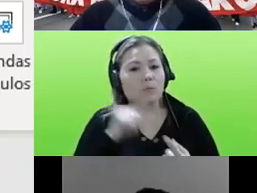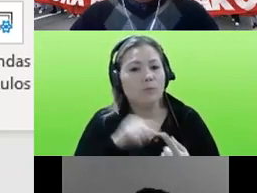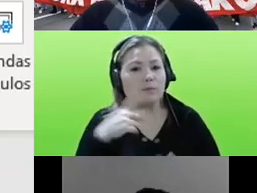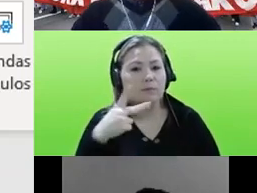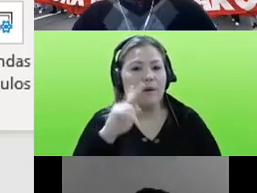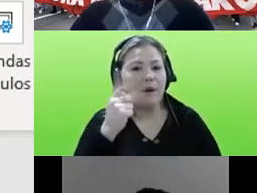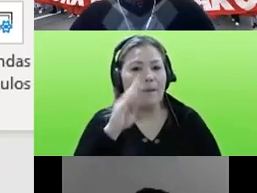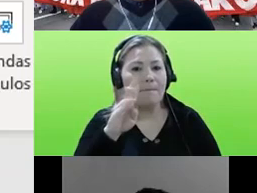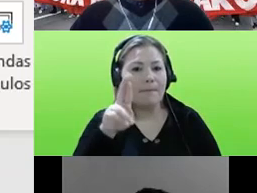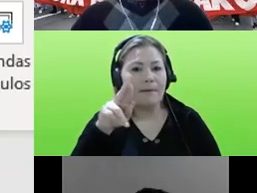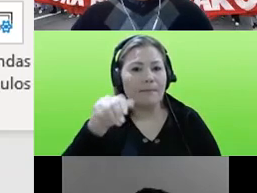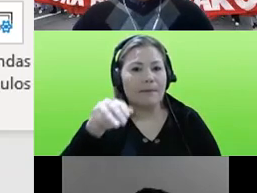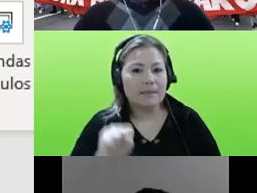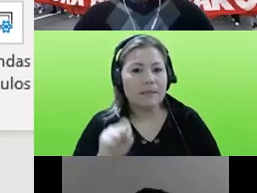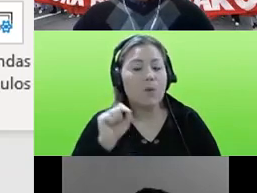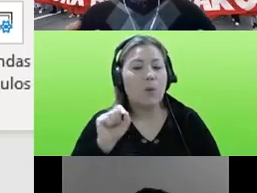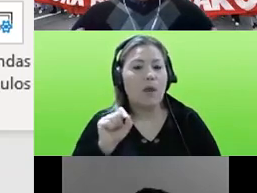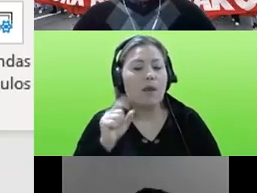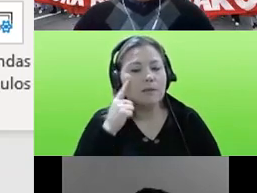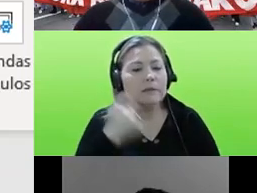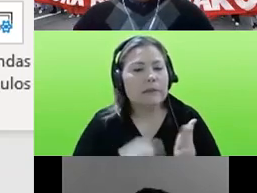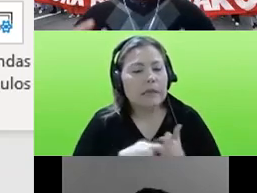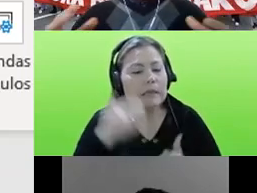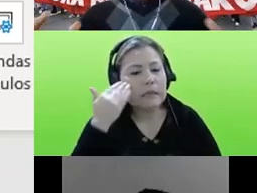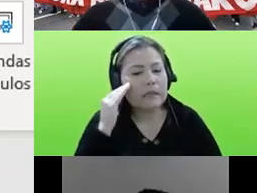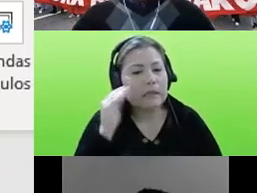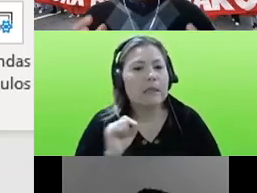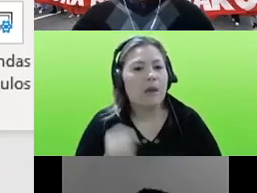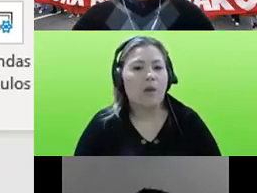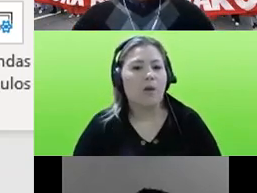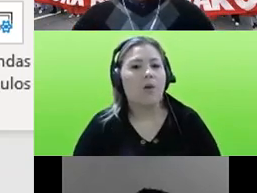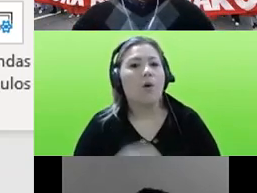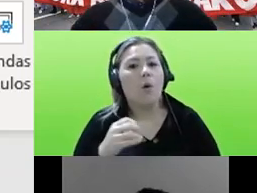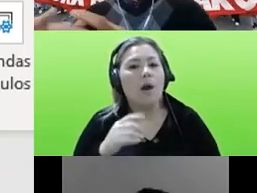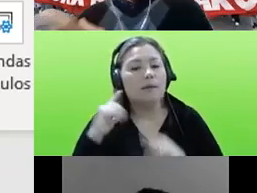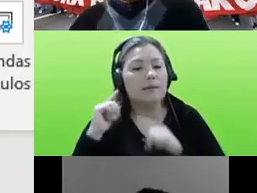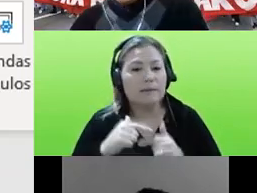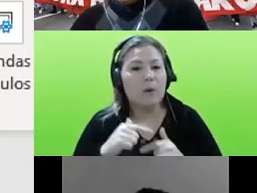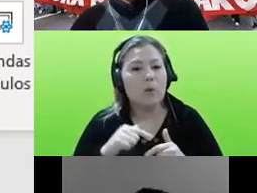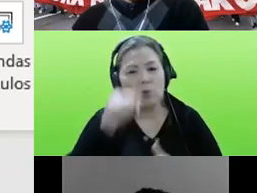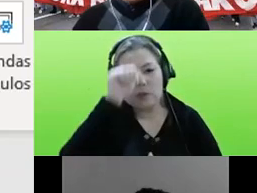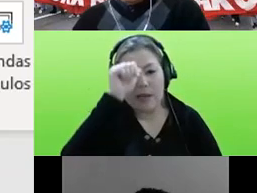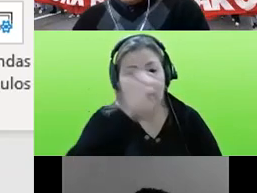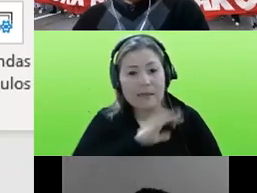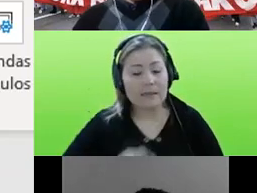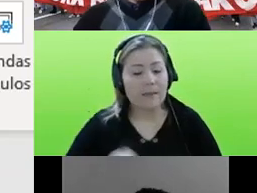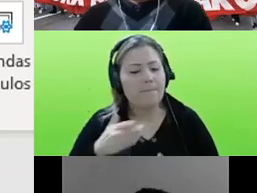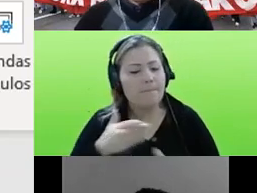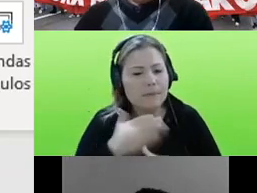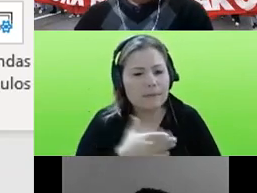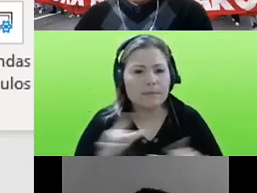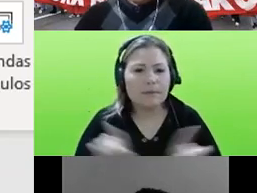aqui é justamente tentar entender como a tradição judaico-cristã também participa, juntamente